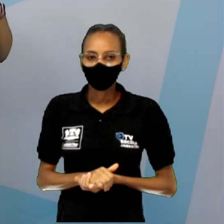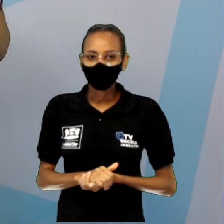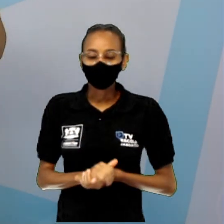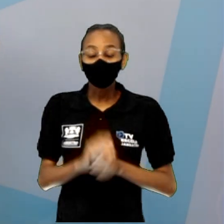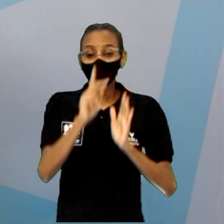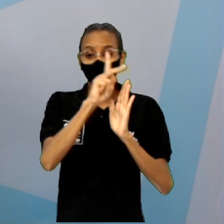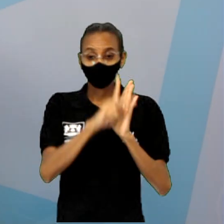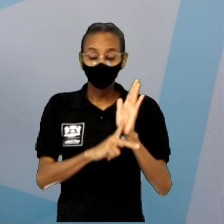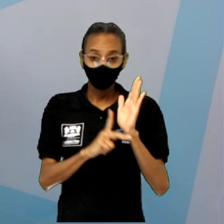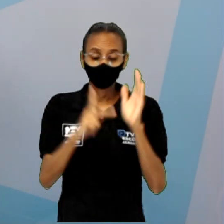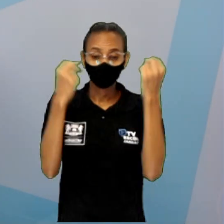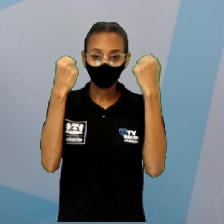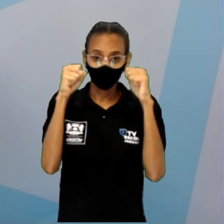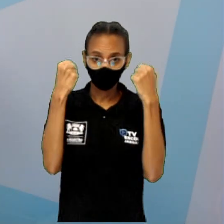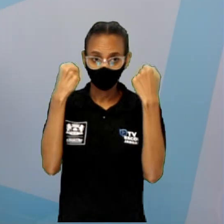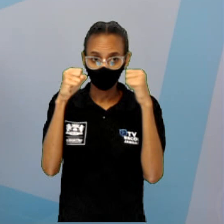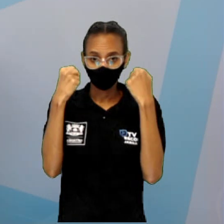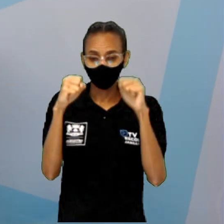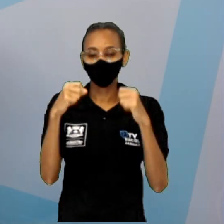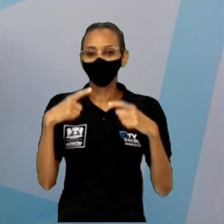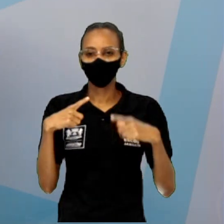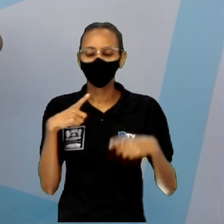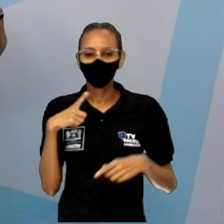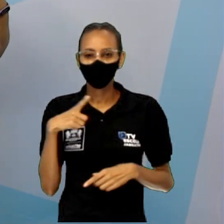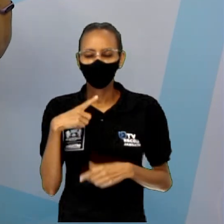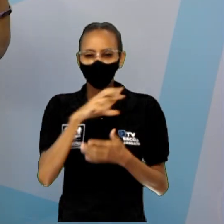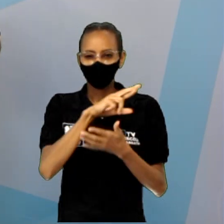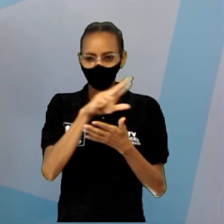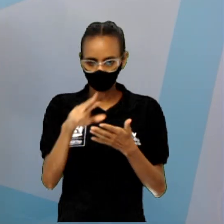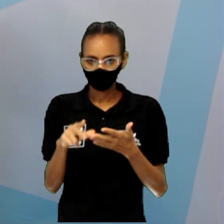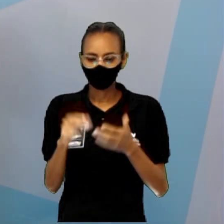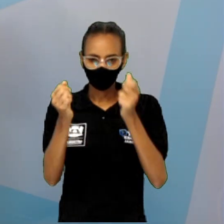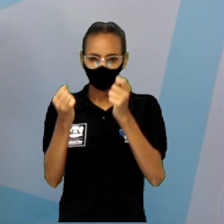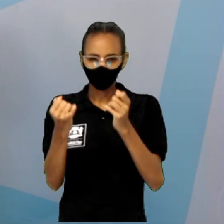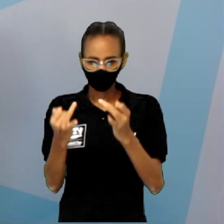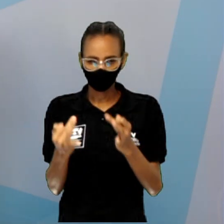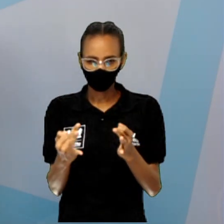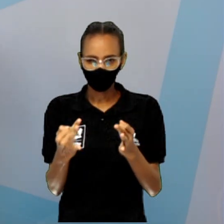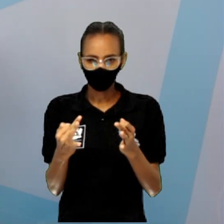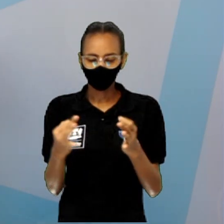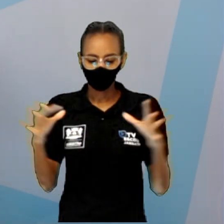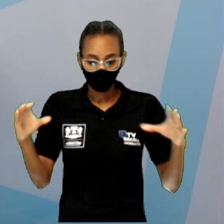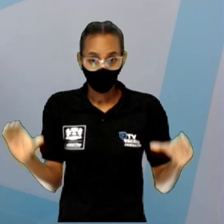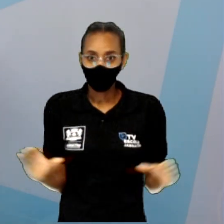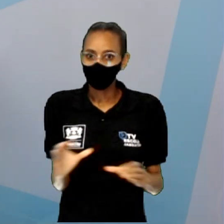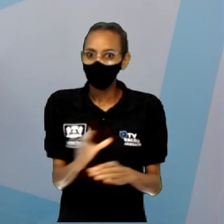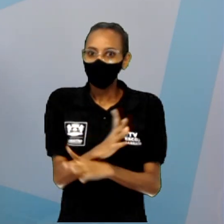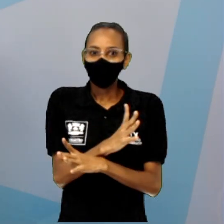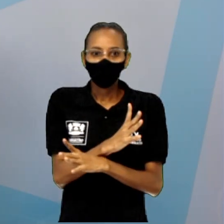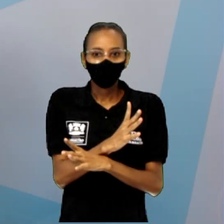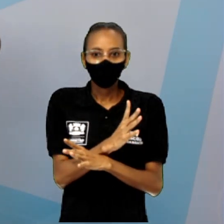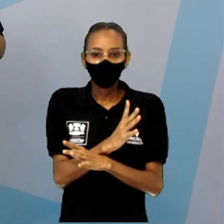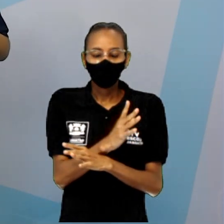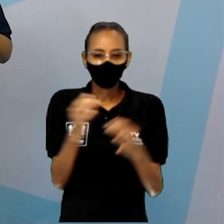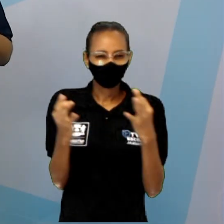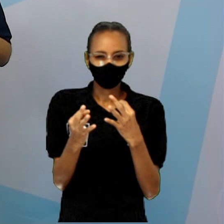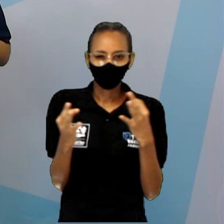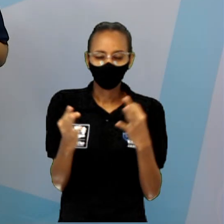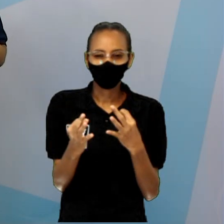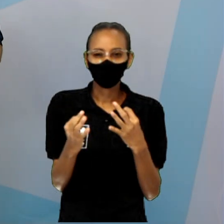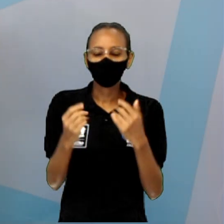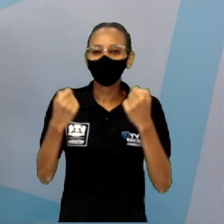Sobre o programa de exercício físico, para ele ser considerado assim bem completo, certo? Bem feito, nós temos